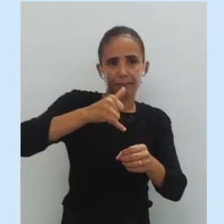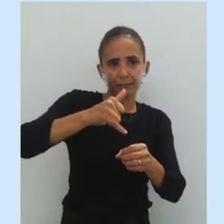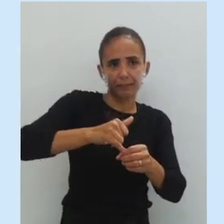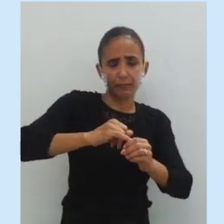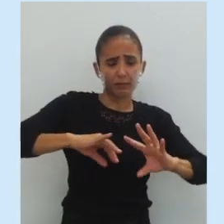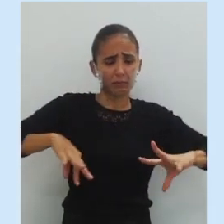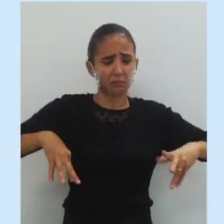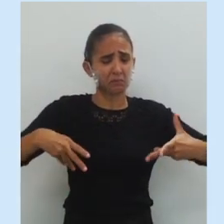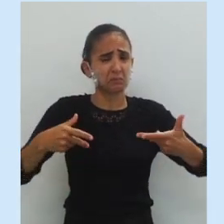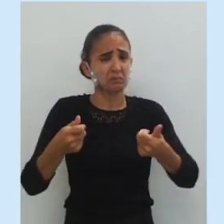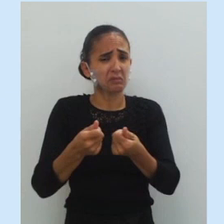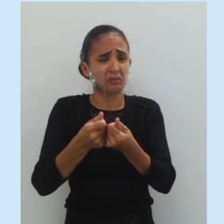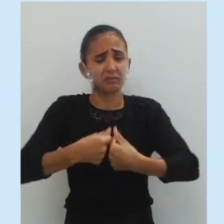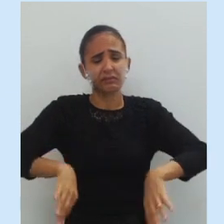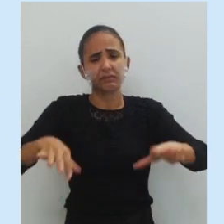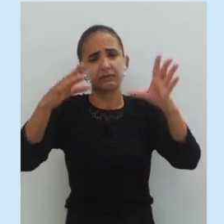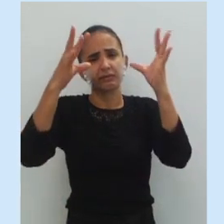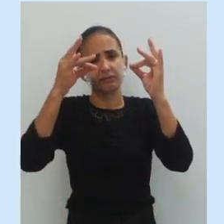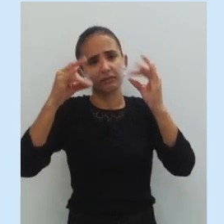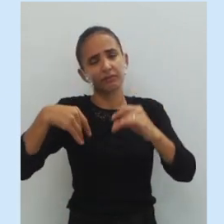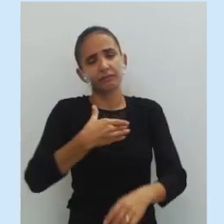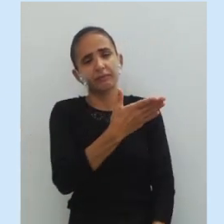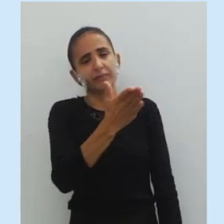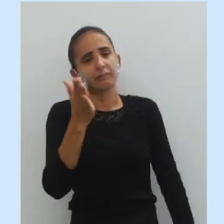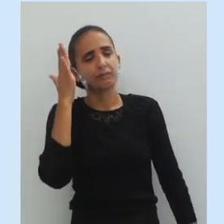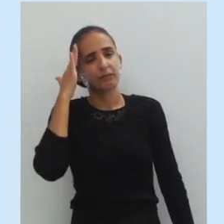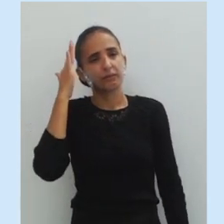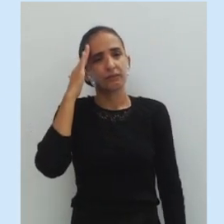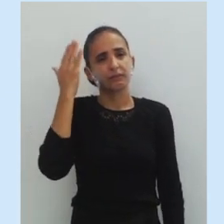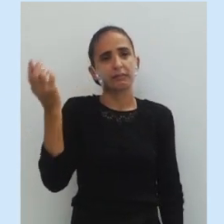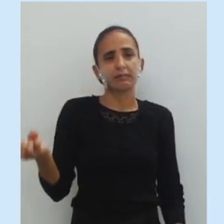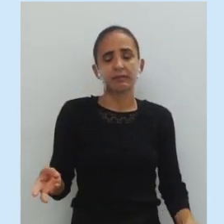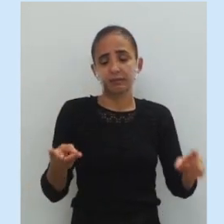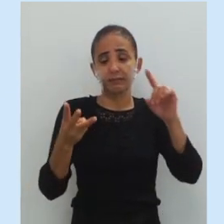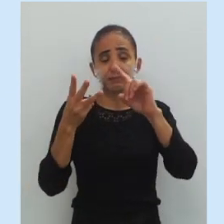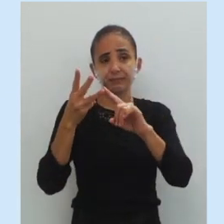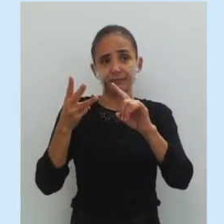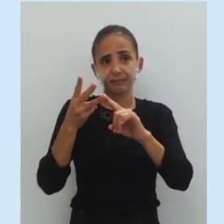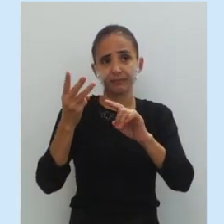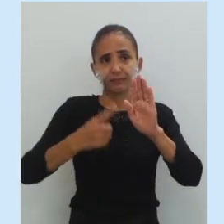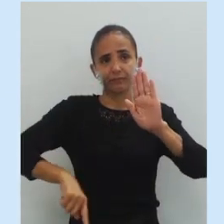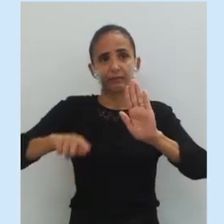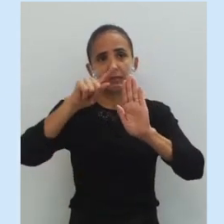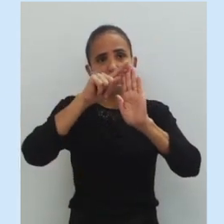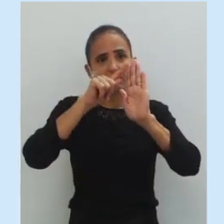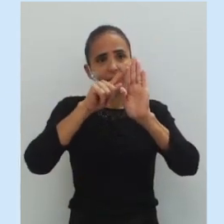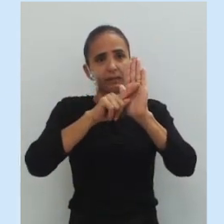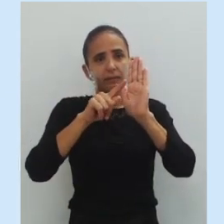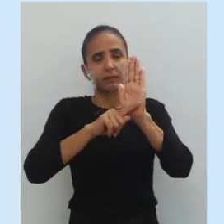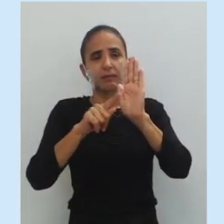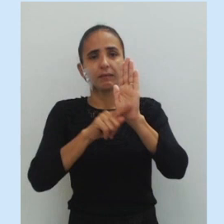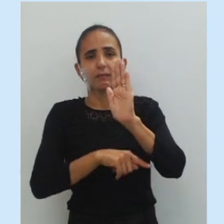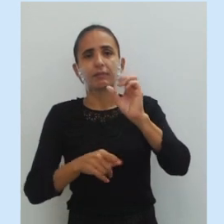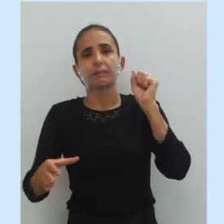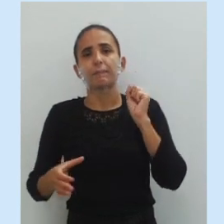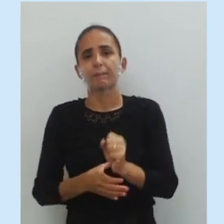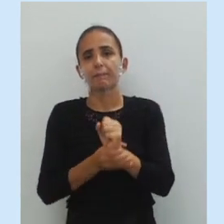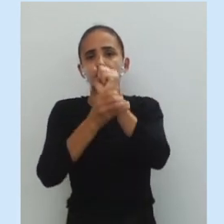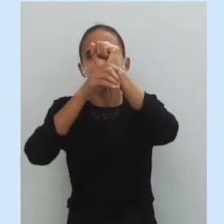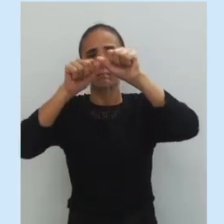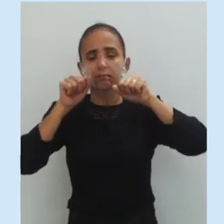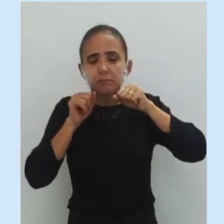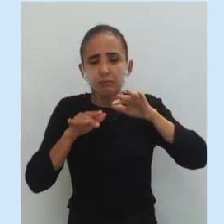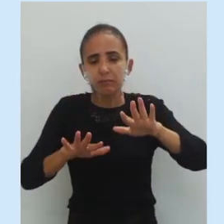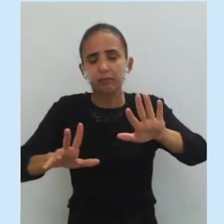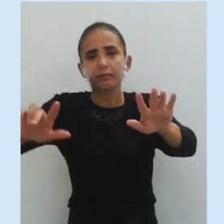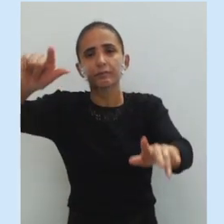plástico, têxtil e móveis, né? Também a gente tem programas para consolidar e expandir